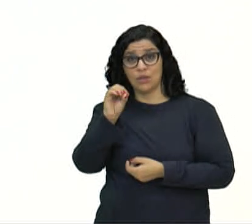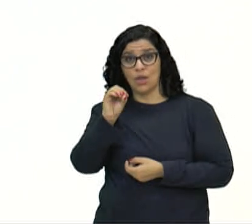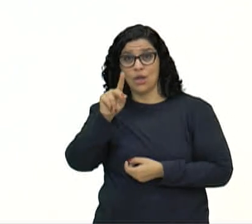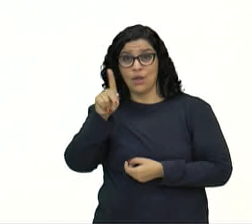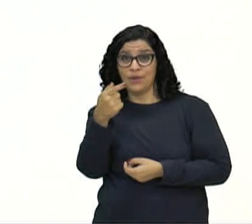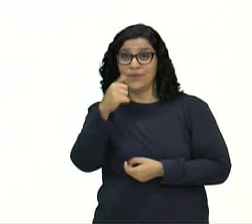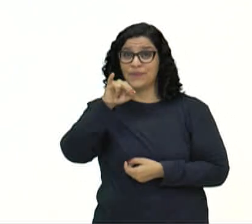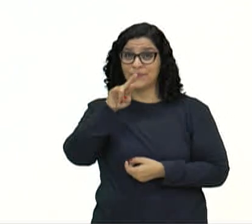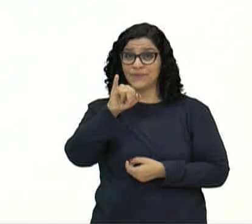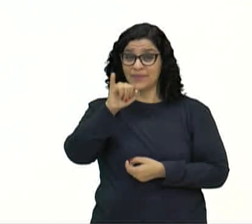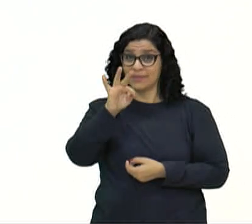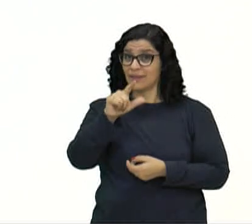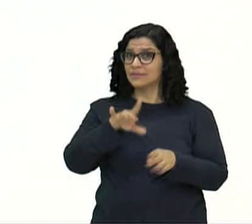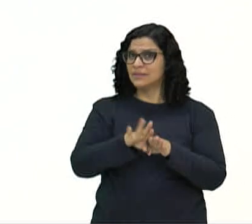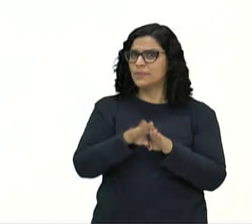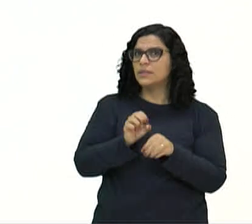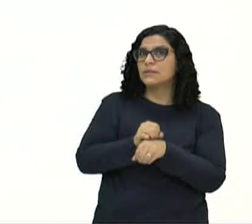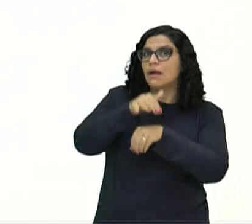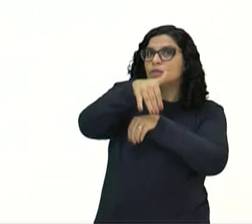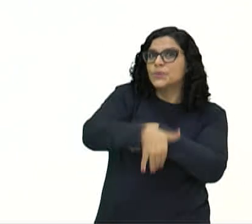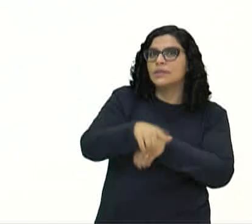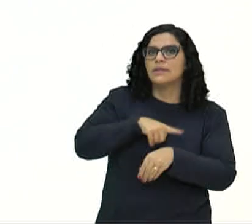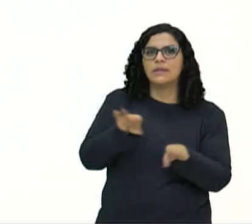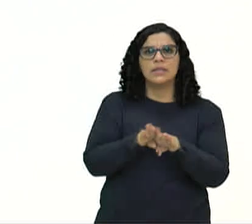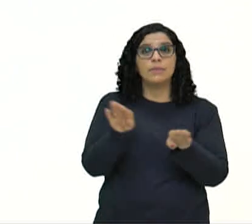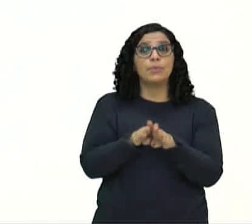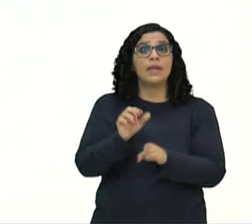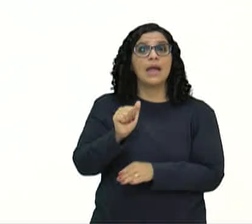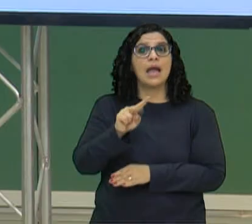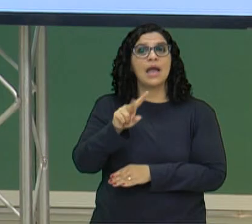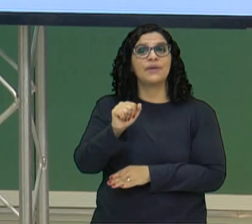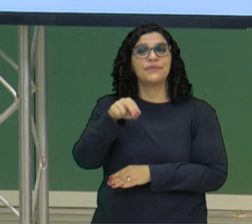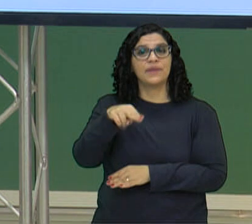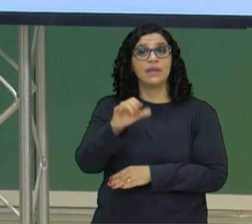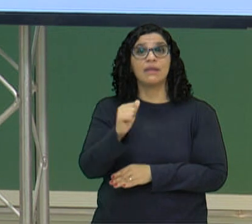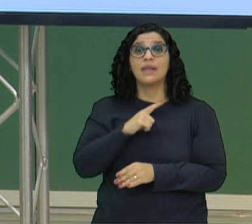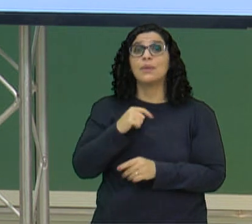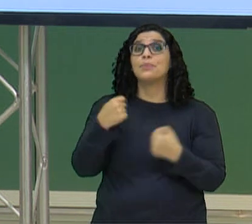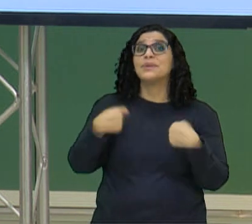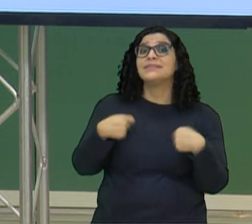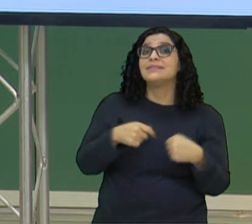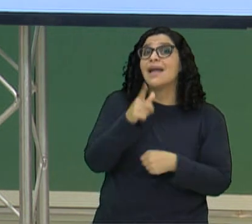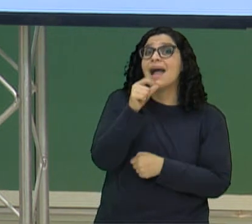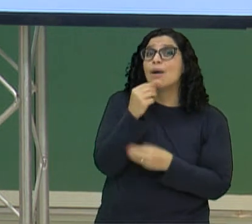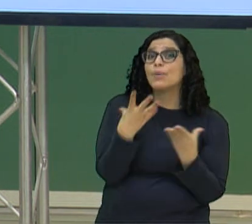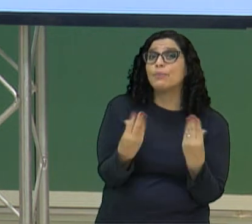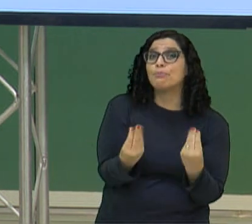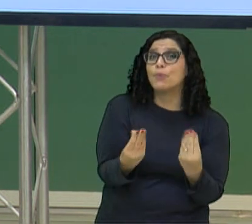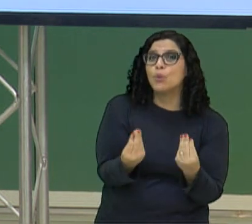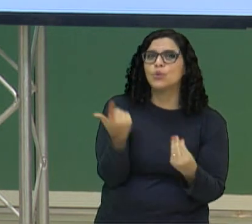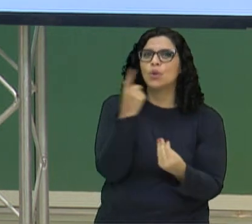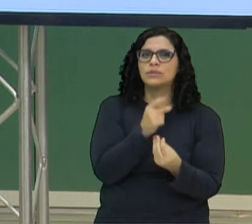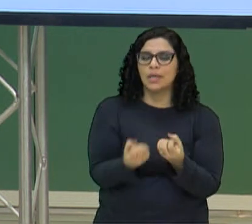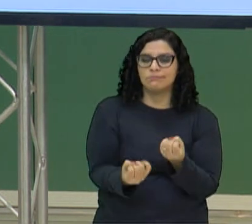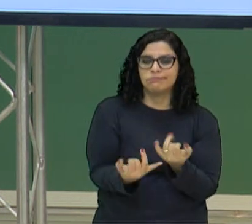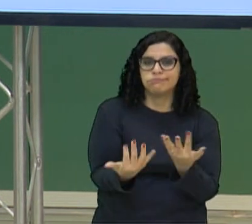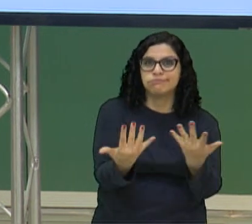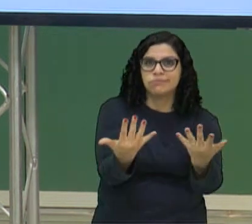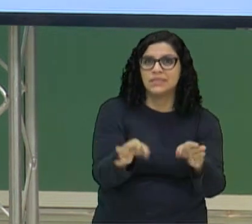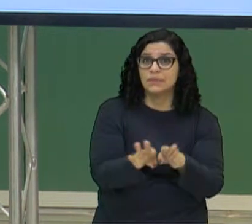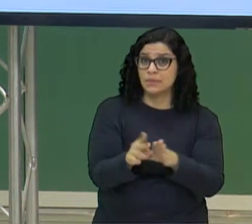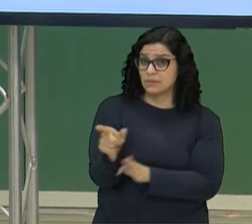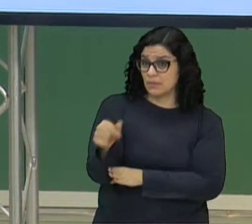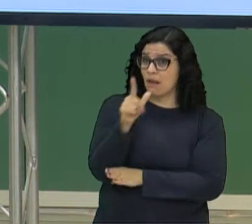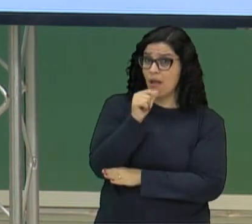cachoeira que eu falei? Por que que tem muita avenca lá? Dependência de água para reprodução. Se ali tem